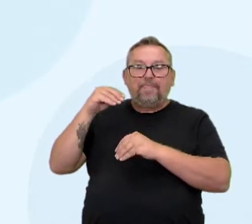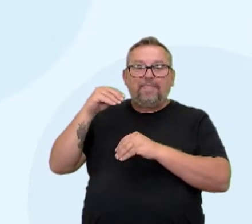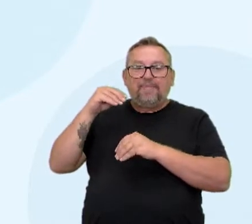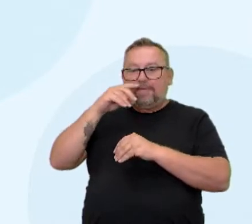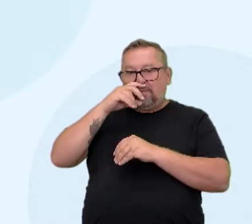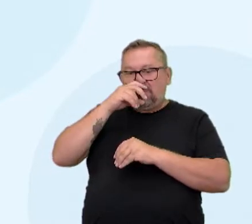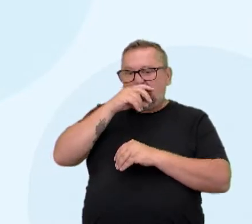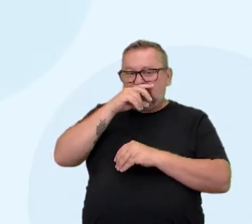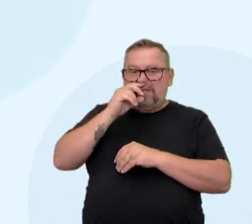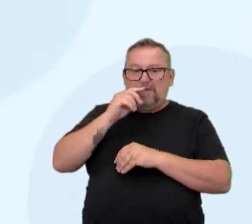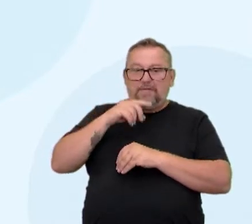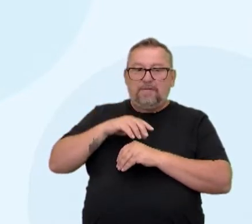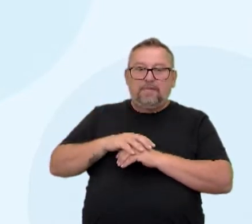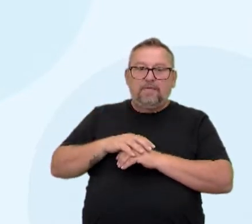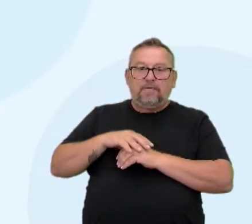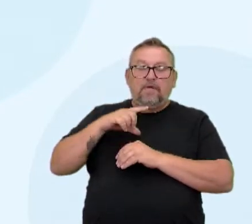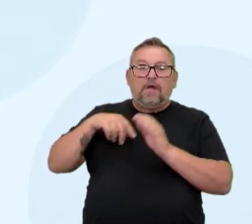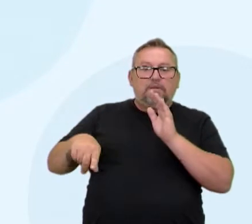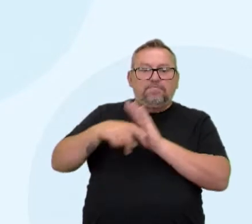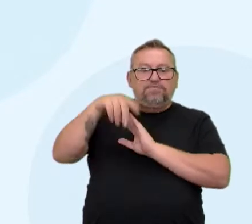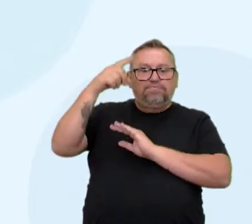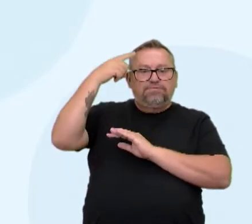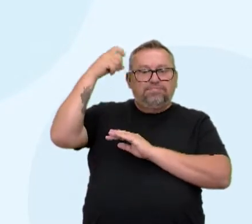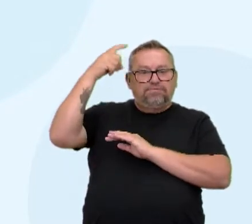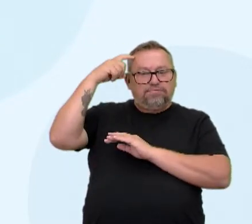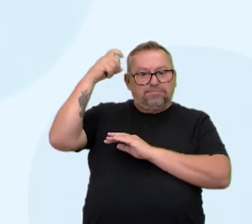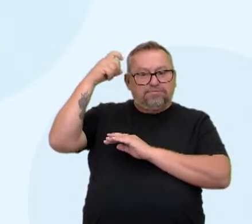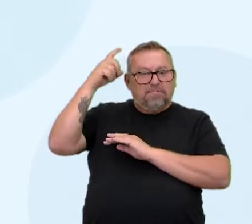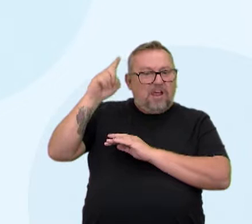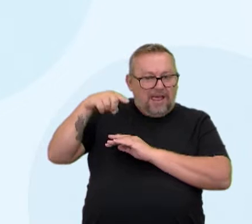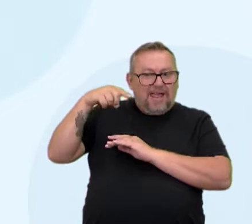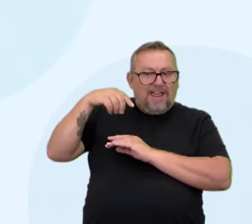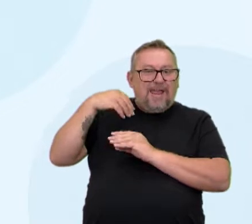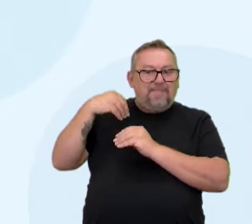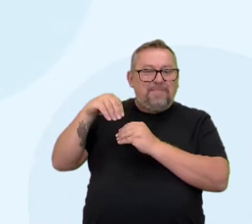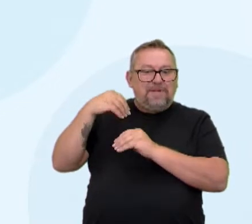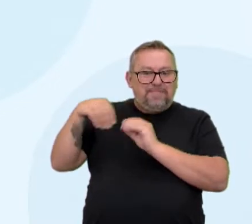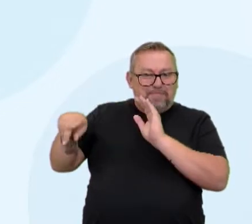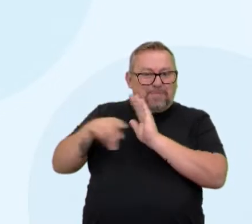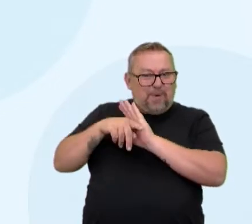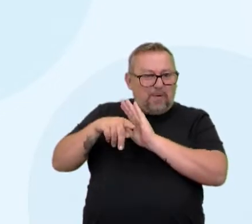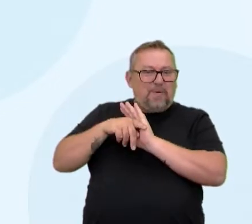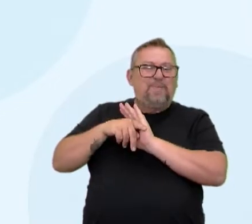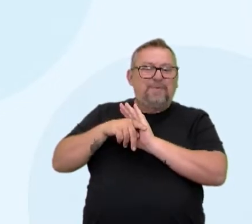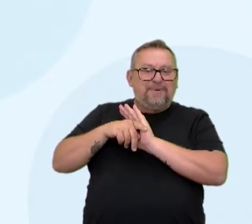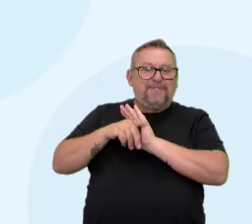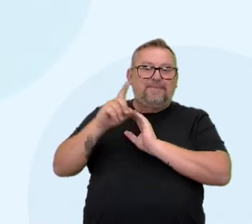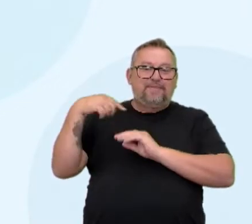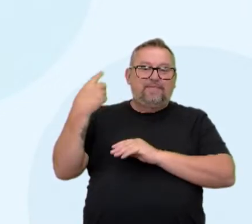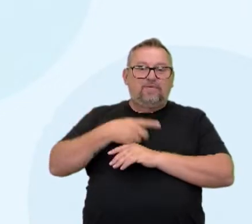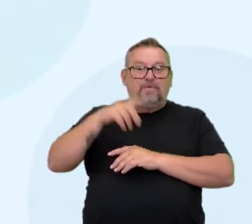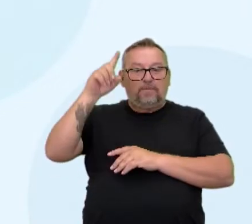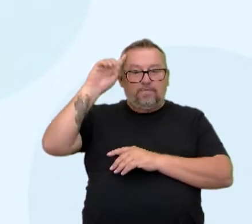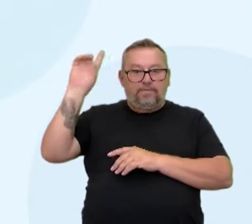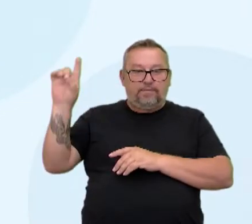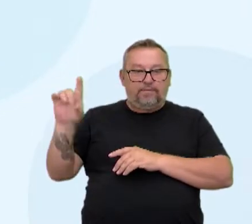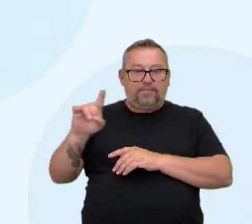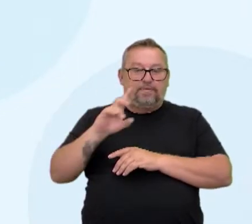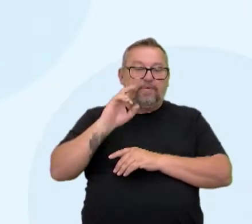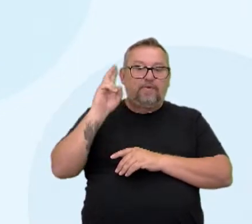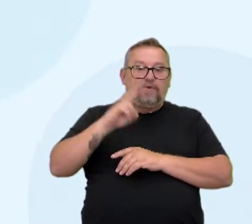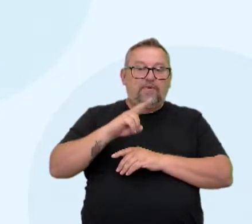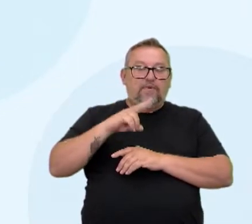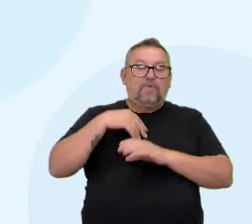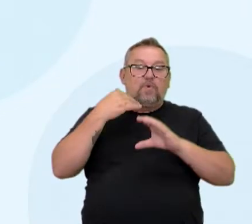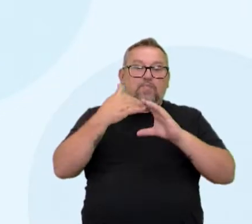falar pra gente? Dizem que a própria ideia de meme é um meme. Será possível? Em nosso cotidiano, nós abrimos nossa caixa